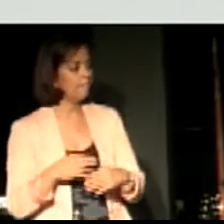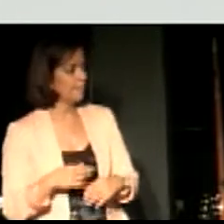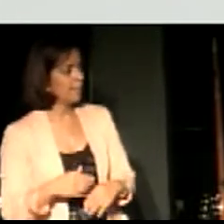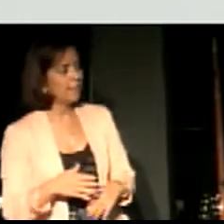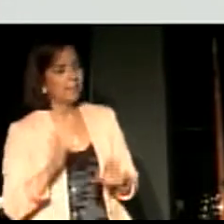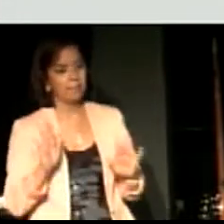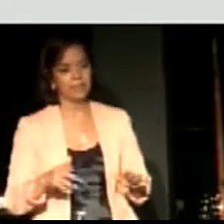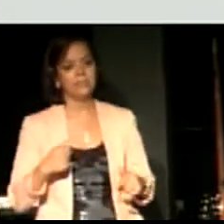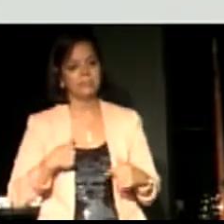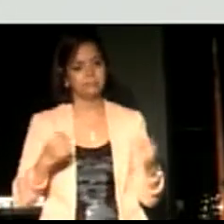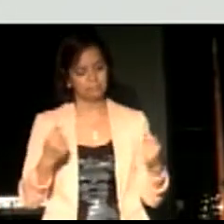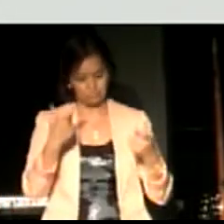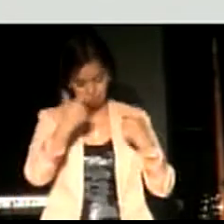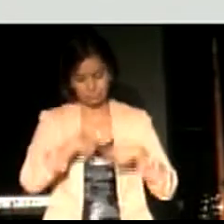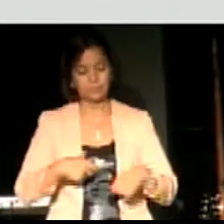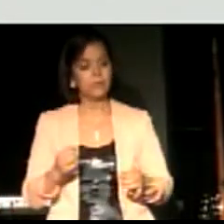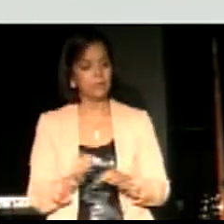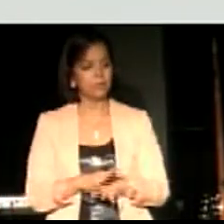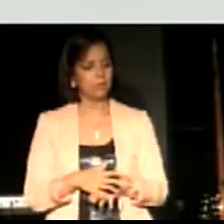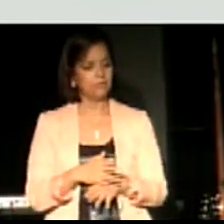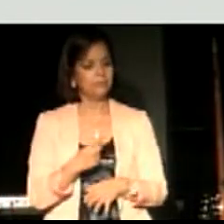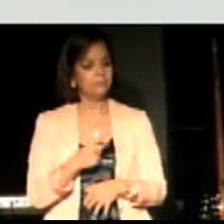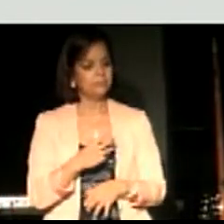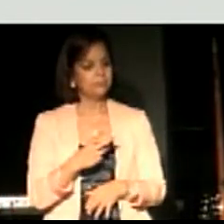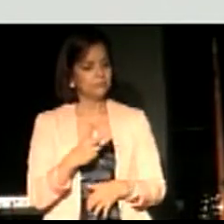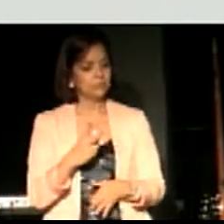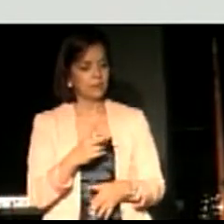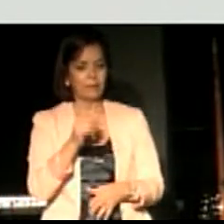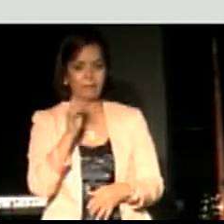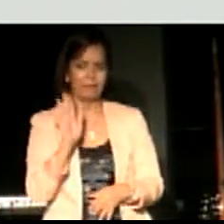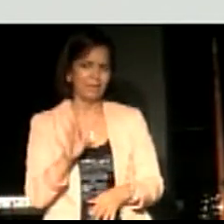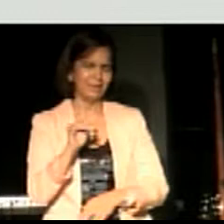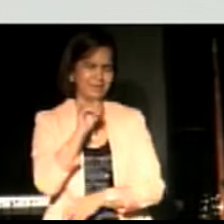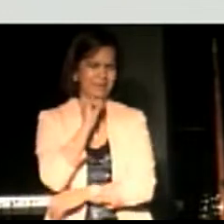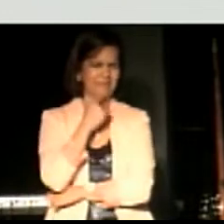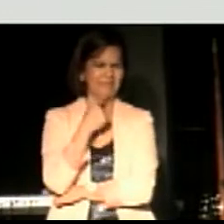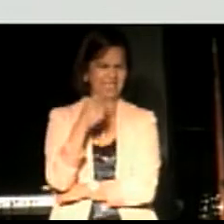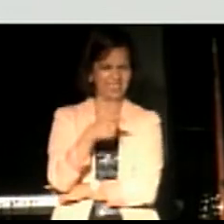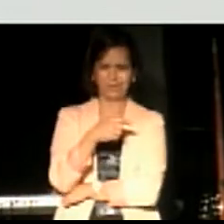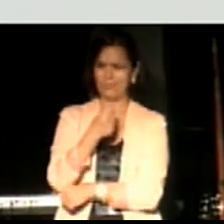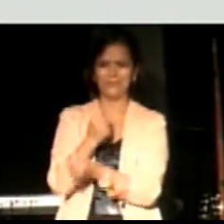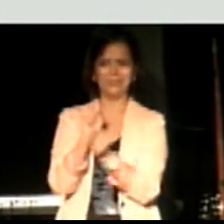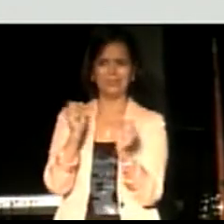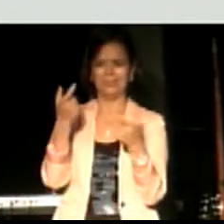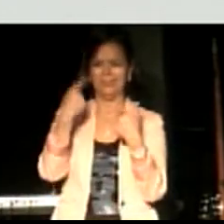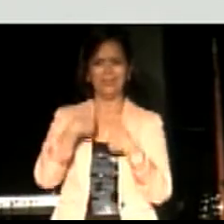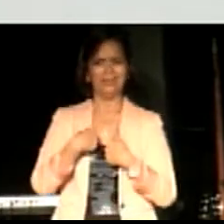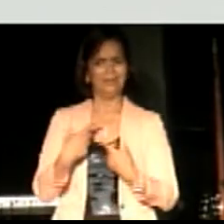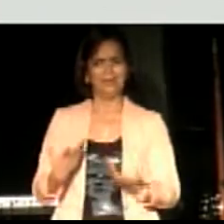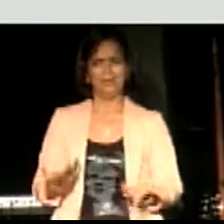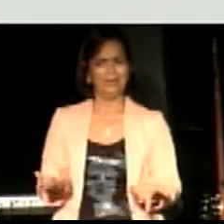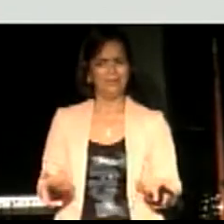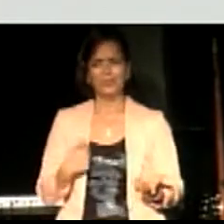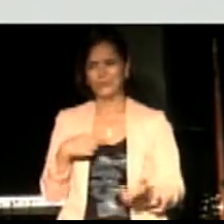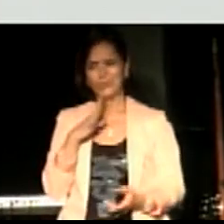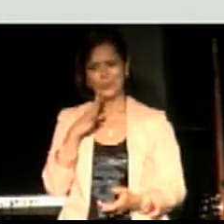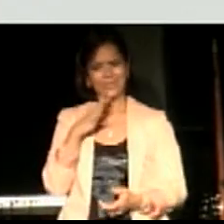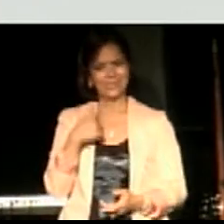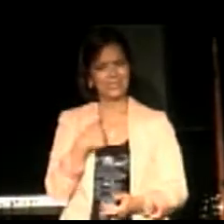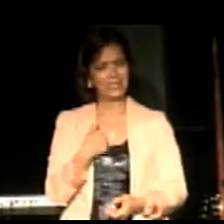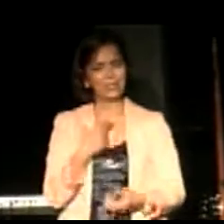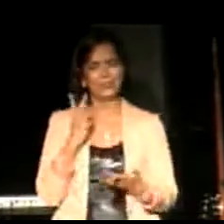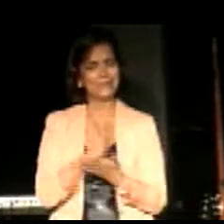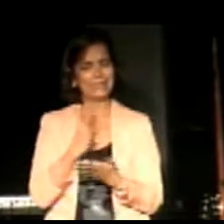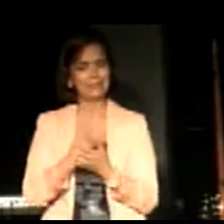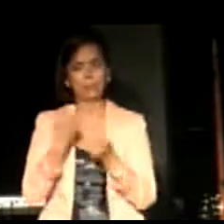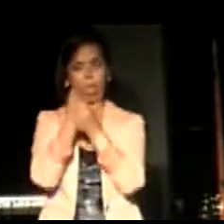preciso estar disponível. E talvez nesse momento você esteja dizendo, ah, mas isso é impossível. Você não me conhece, eu